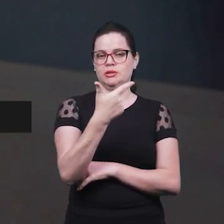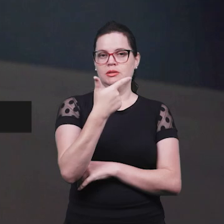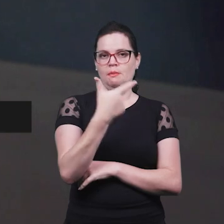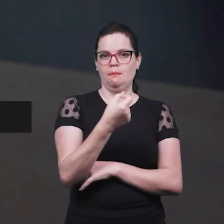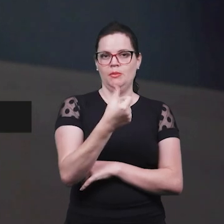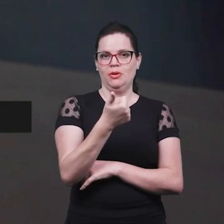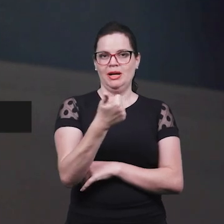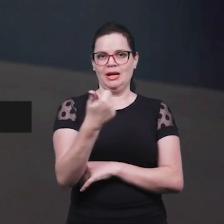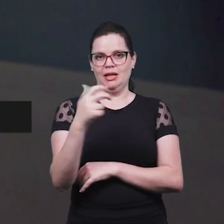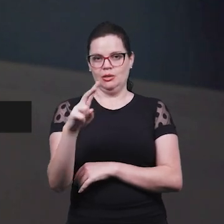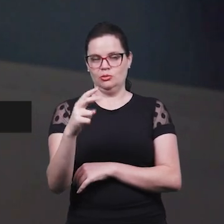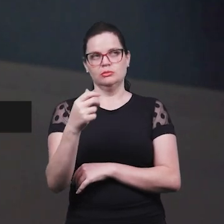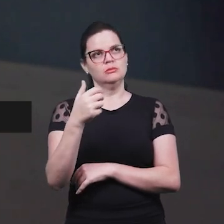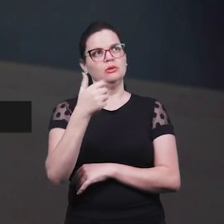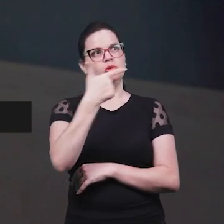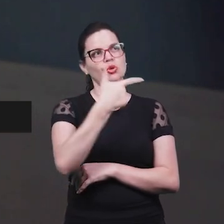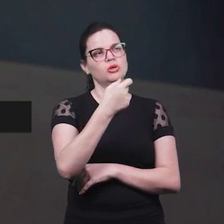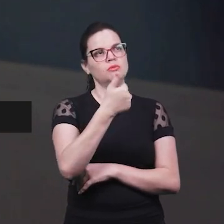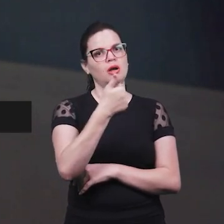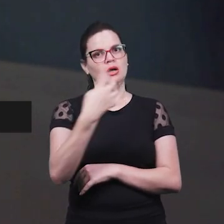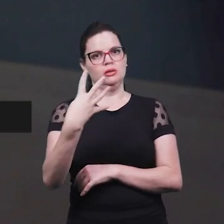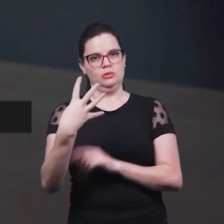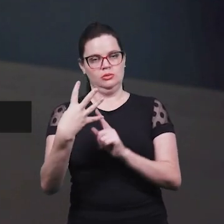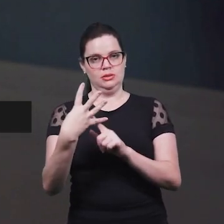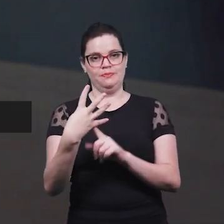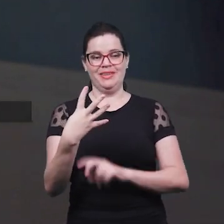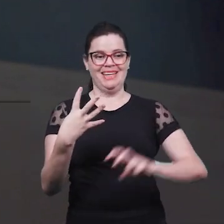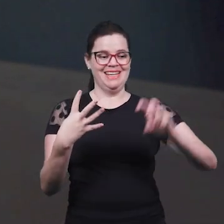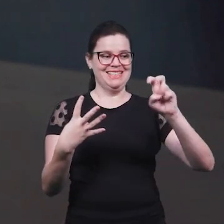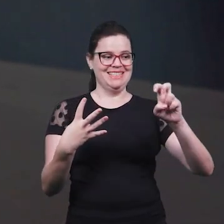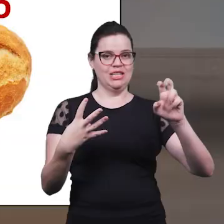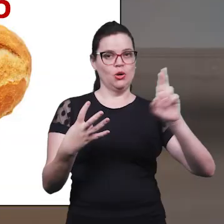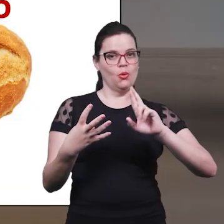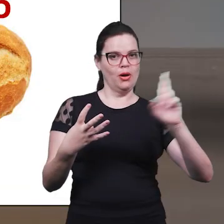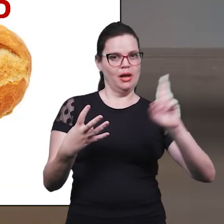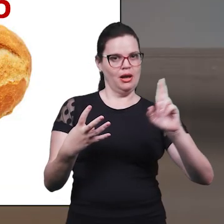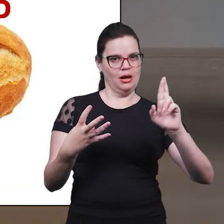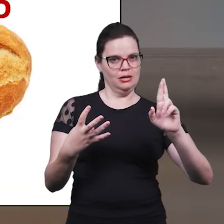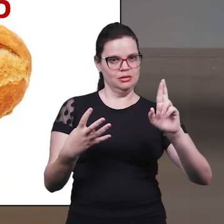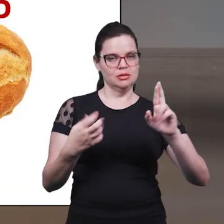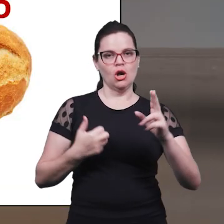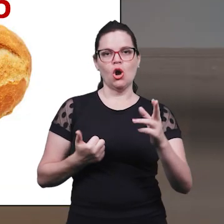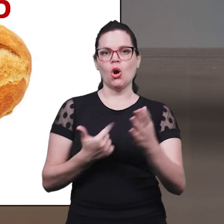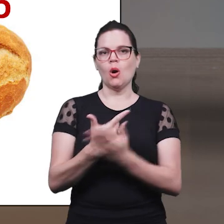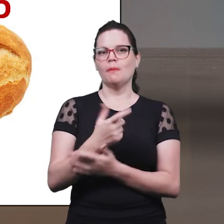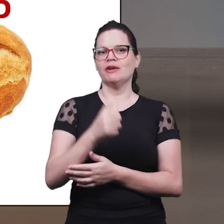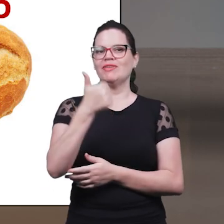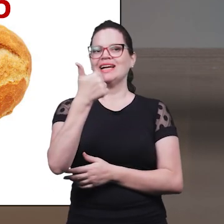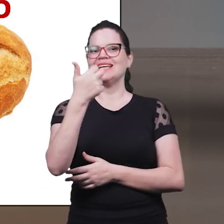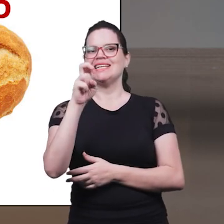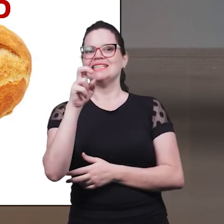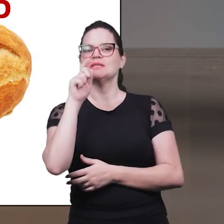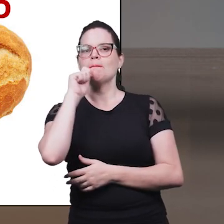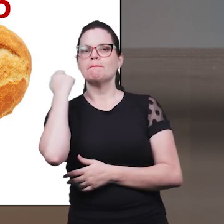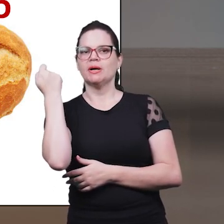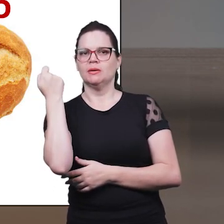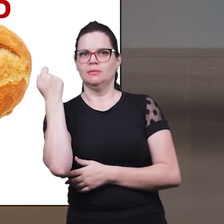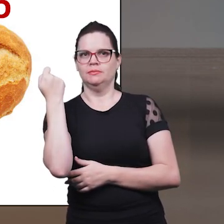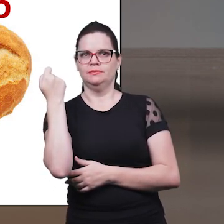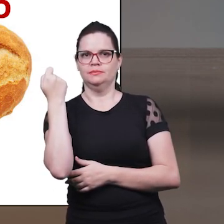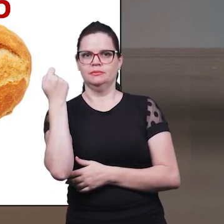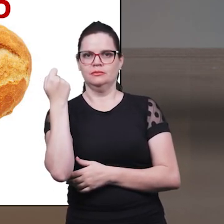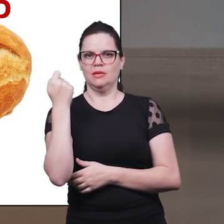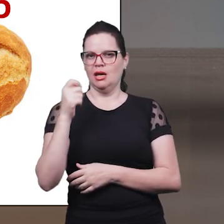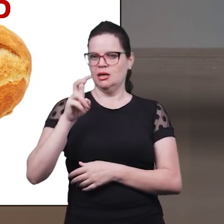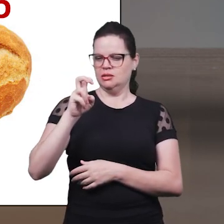com R$5, eu comprava 15 pães. É uma coisa que a gente conhece, está no dia a dia, né? Hoje, com os mesmos R$5, eu